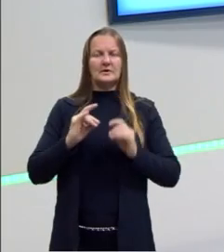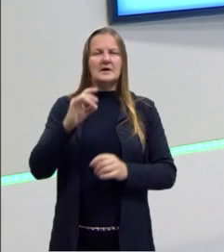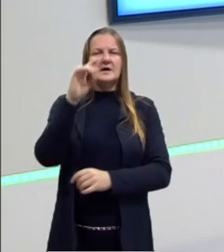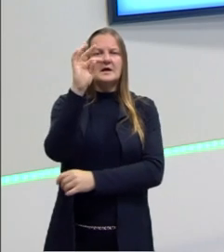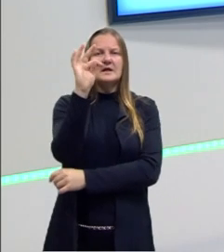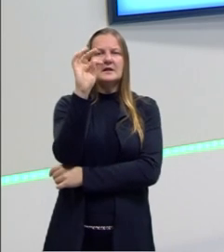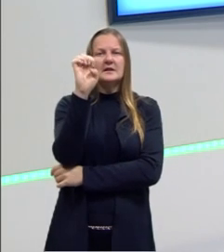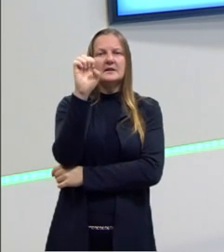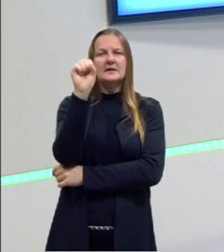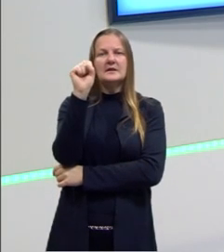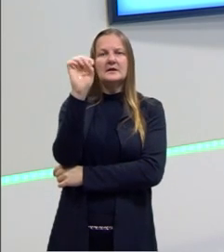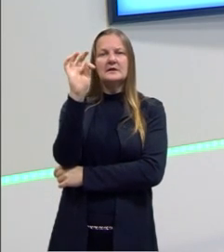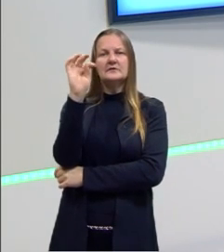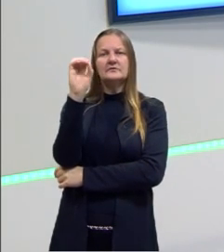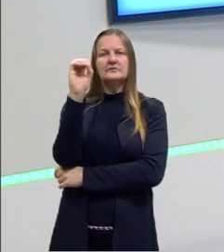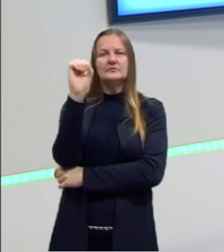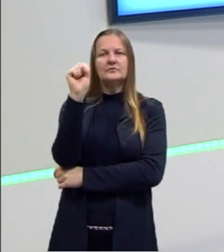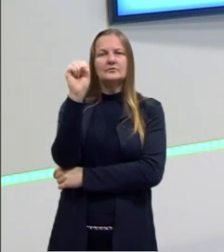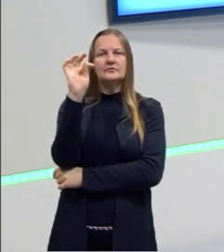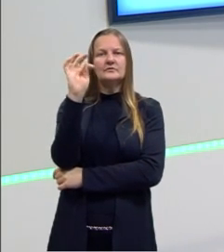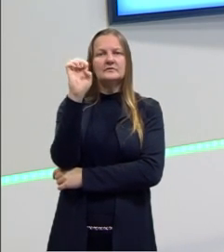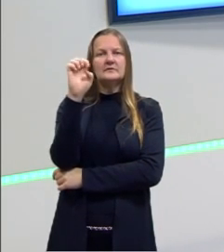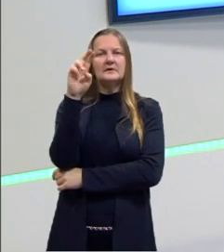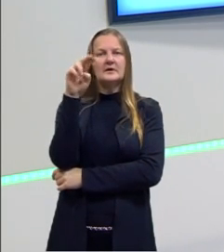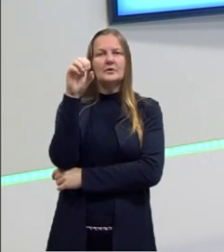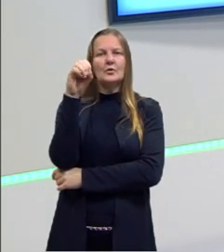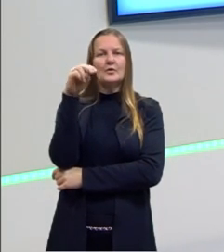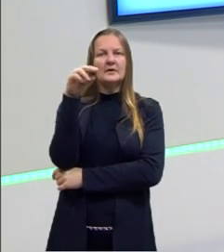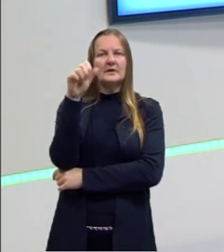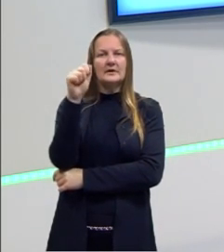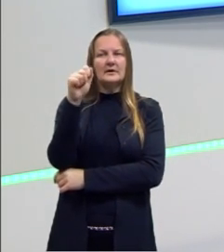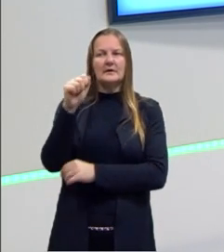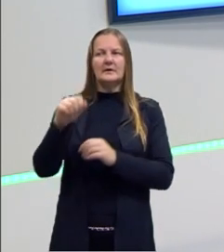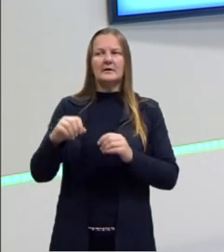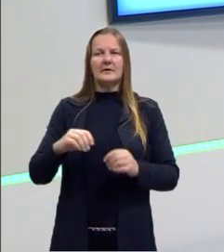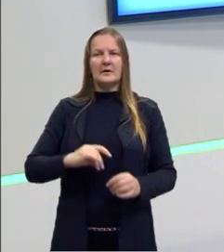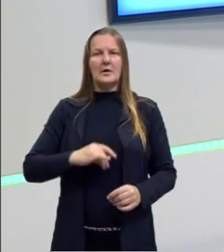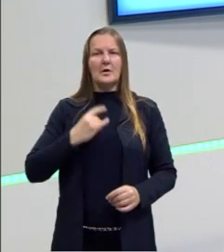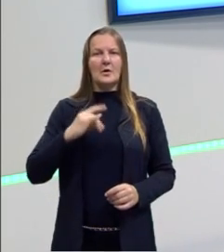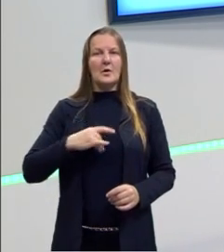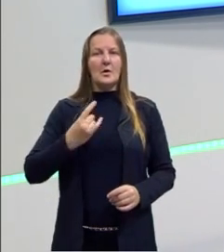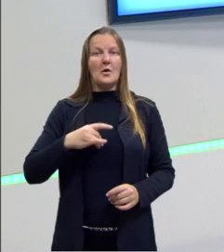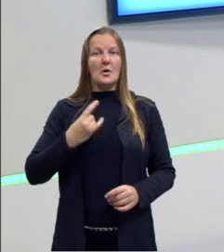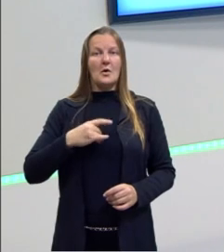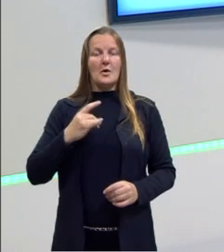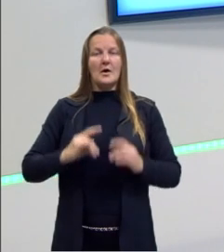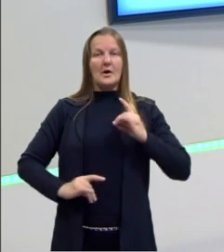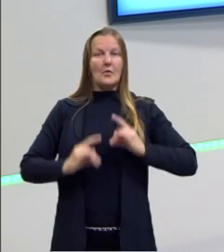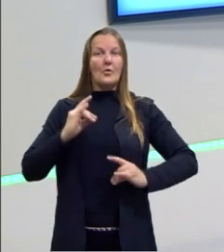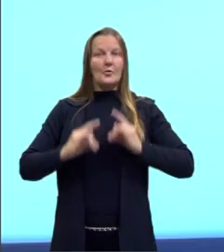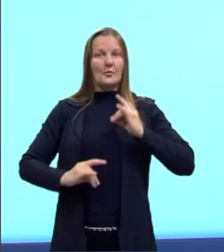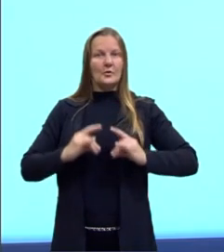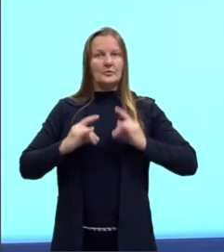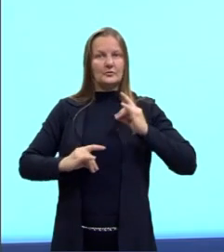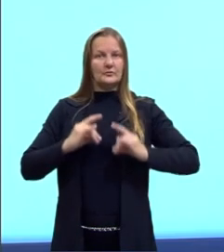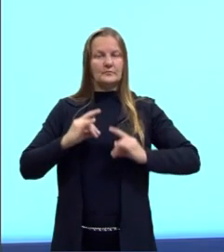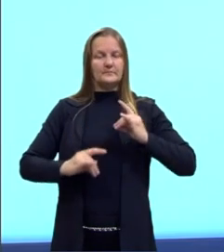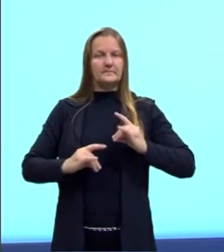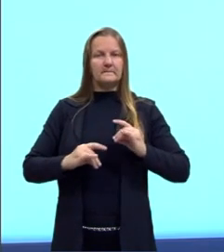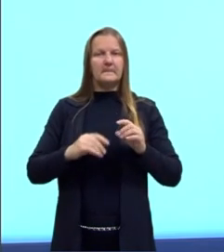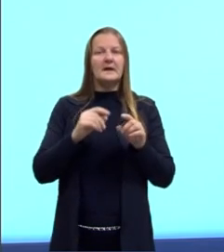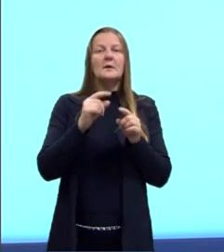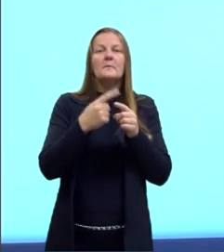sexo feminino o a testosterona mais em quantidades bem pequenas então com a ausência desse Gene